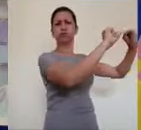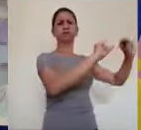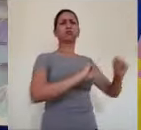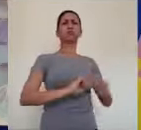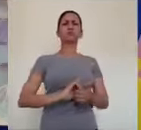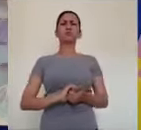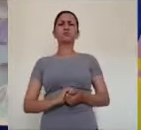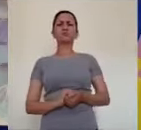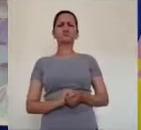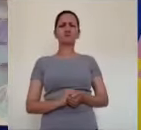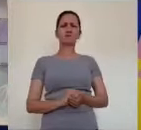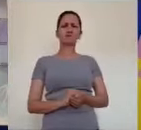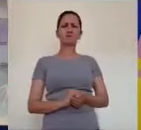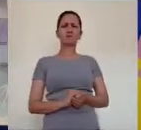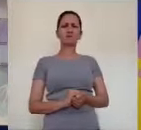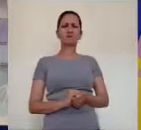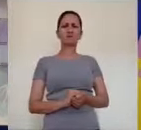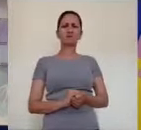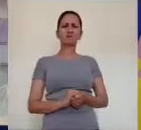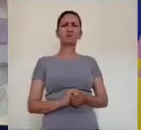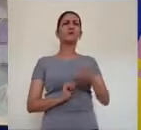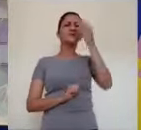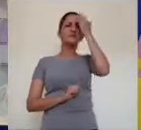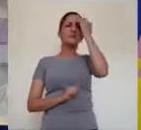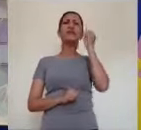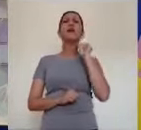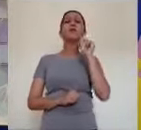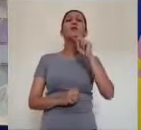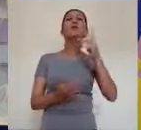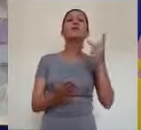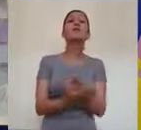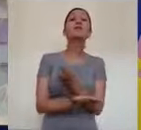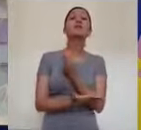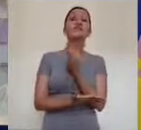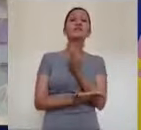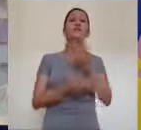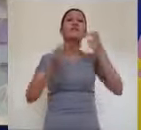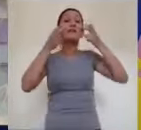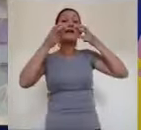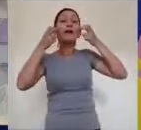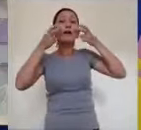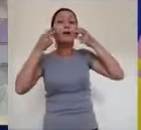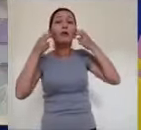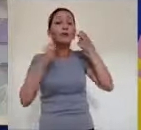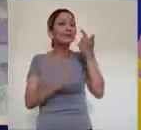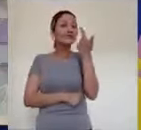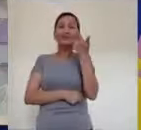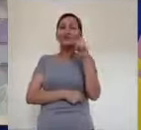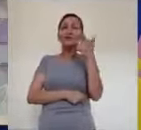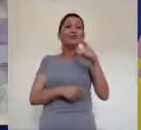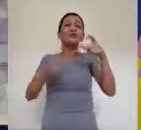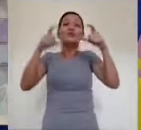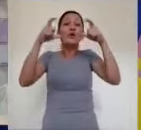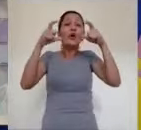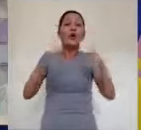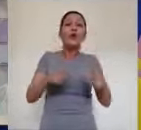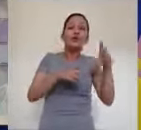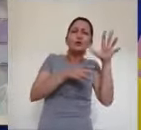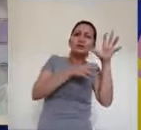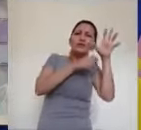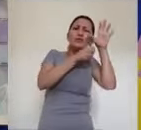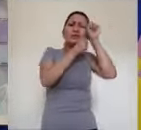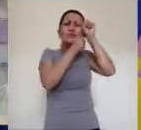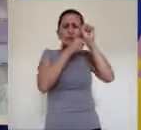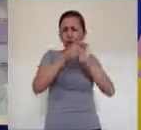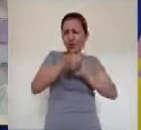e saiu e sabe o que aconteceu com a raposa sem ser ontem dormir naquela